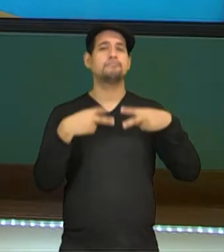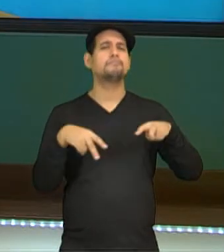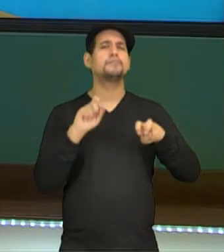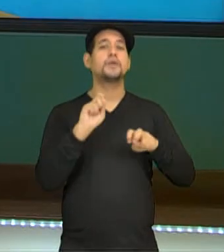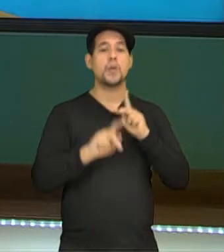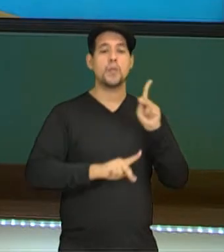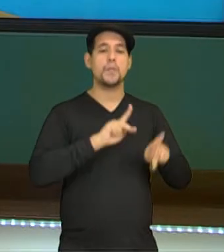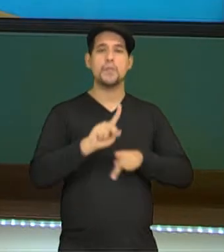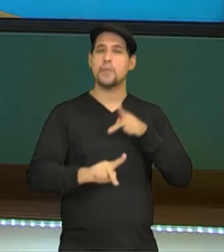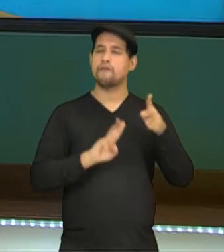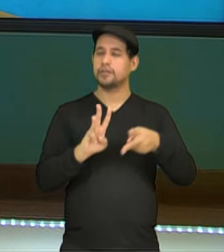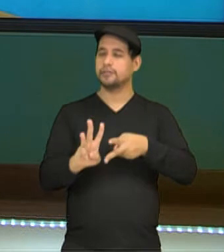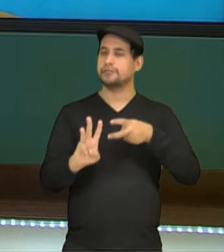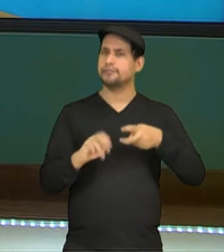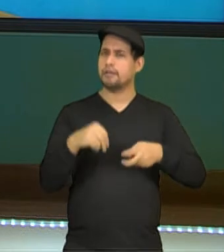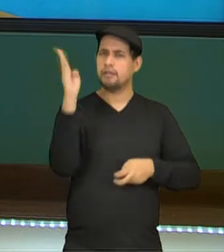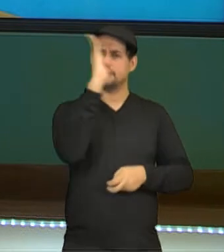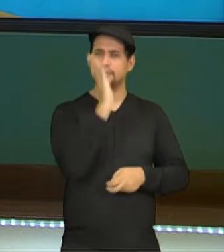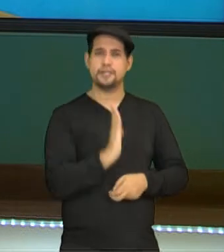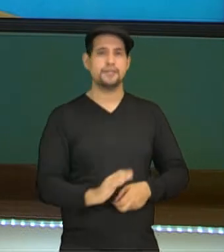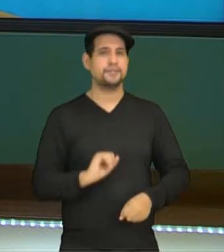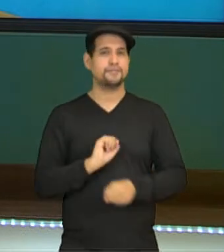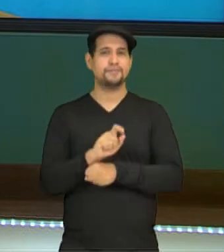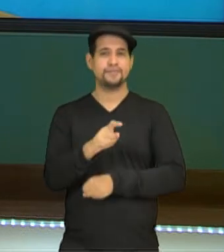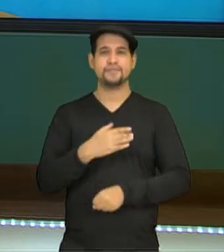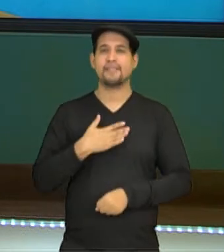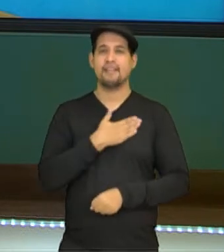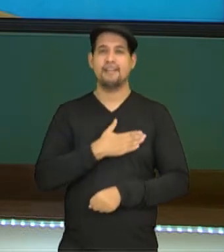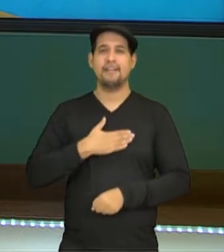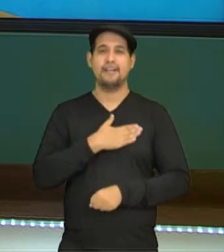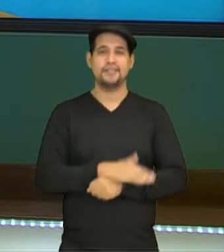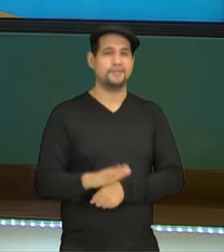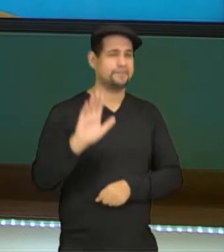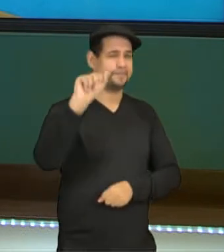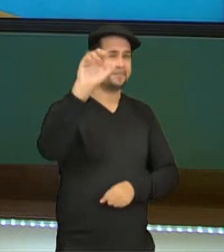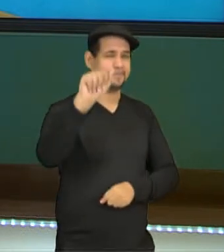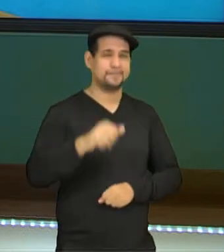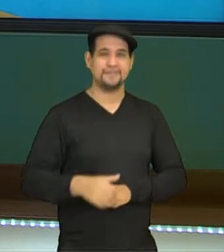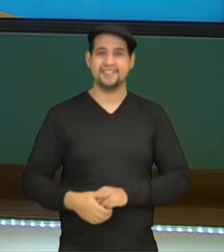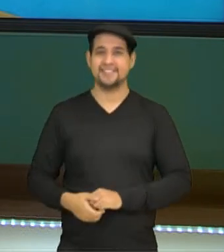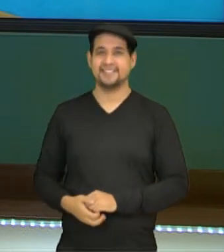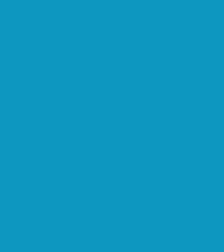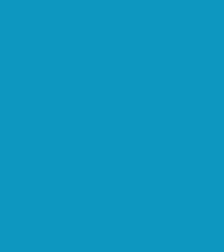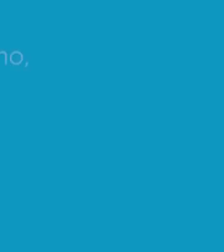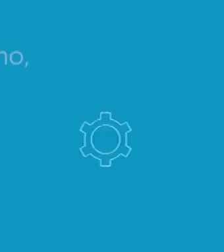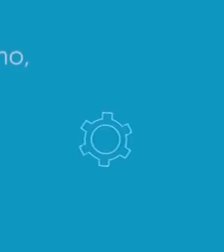sobre povos indígenas do Brasil. Espero que vocês tenham gostado. Até breve.